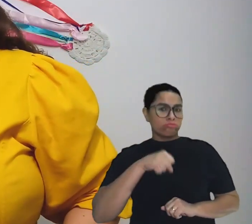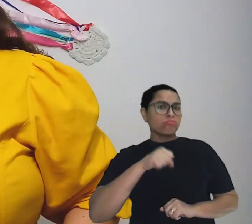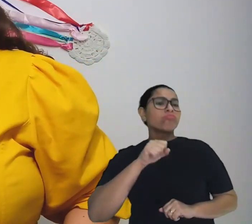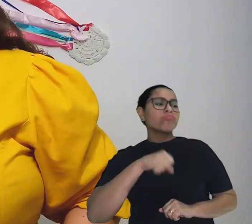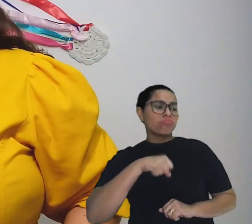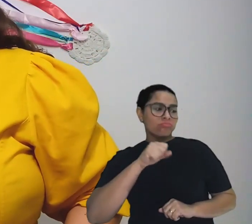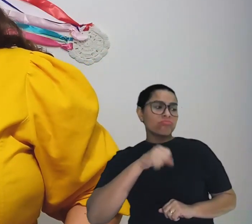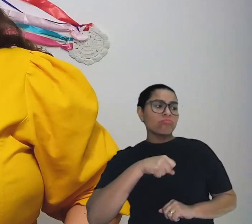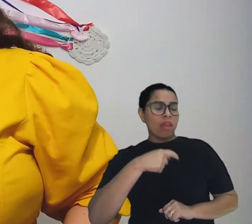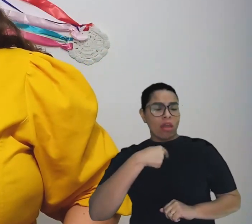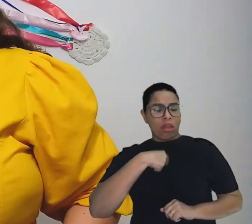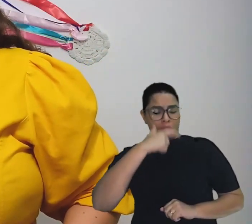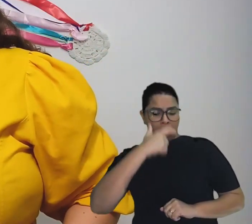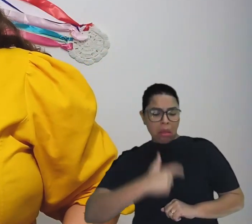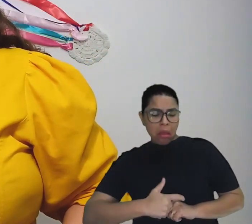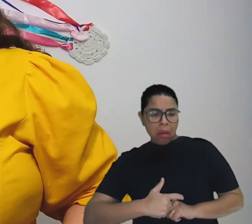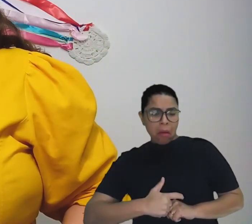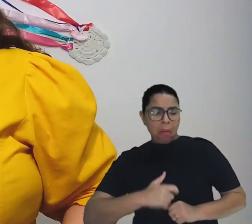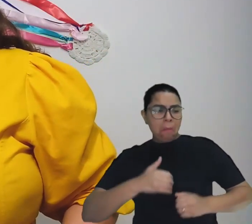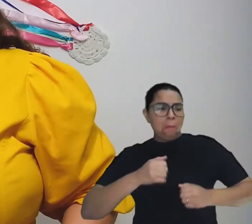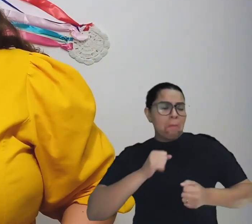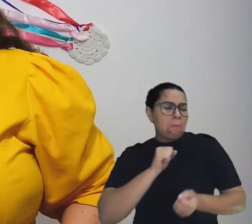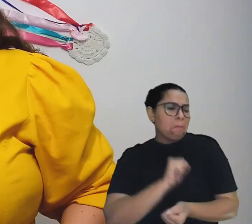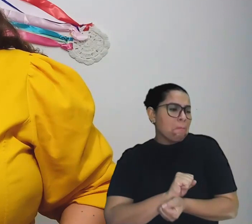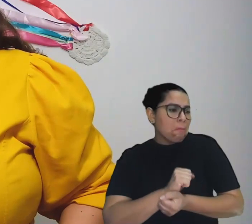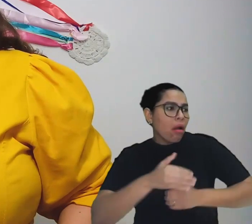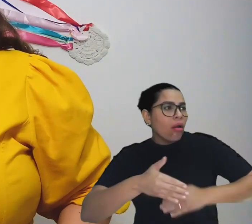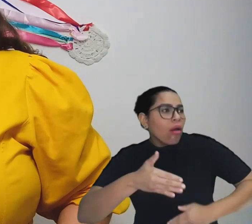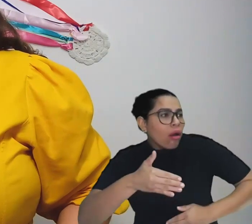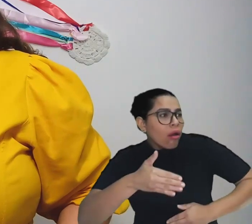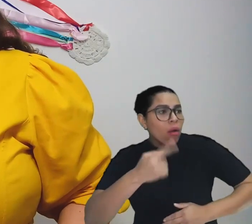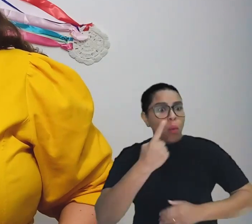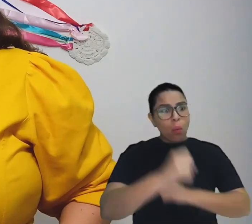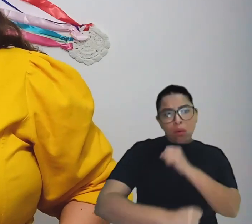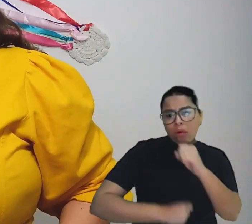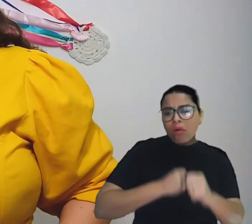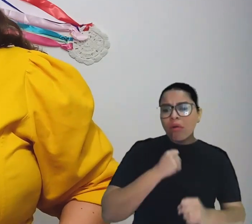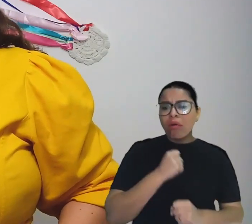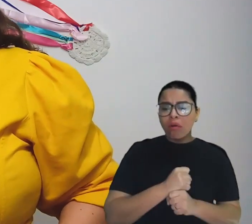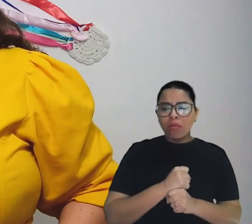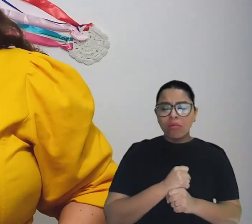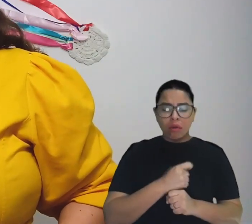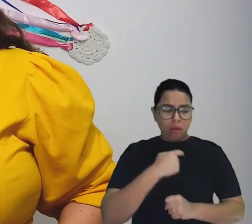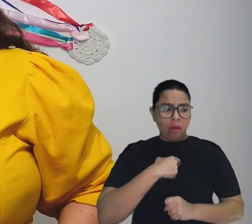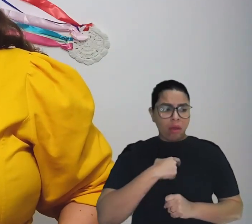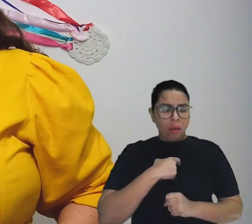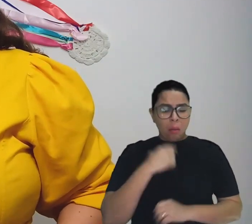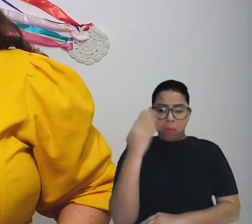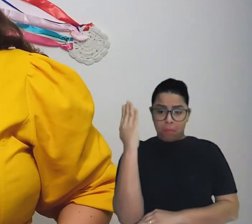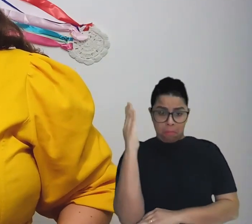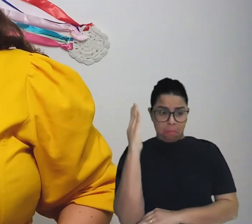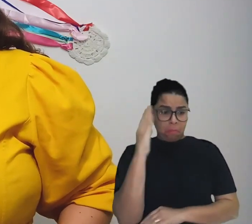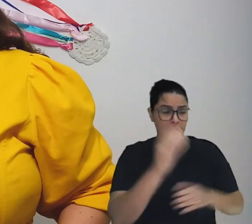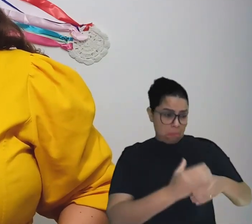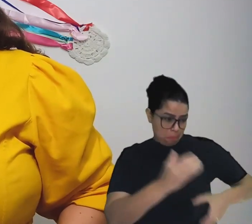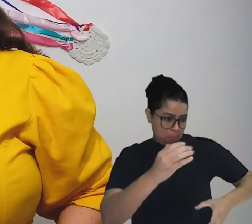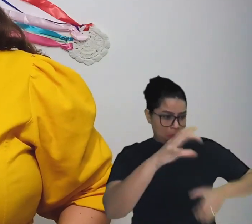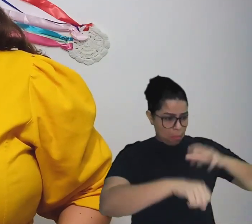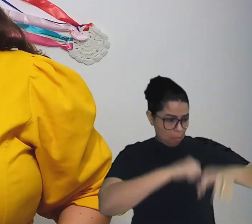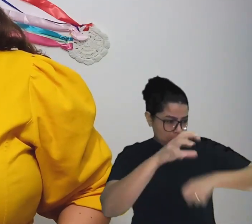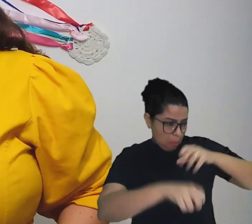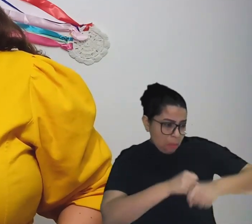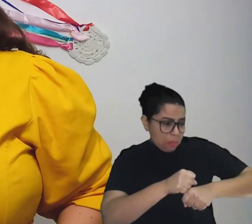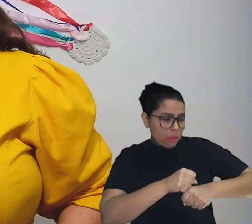Sim, eu estou paralisada aqui há mais de um ano. Eu estava pegando lenha e